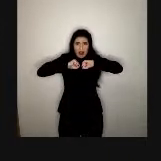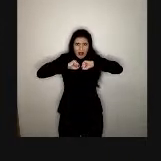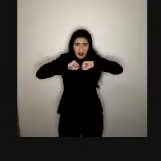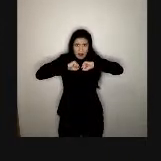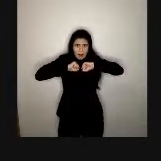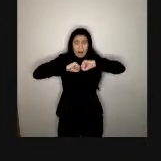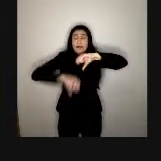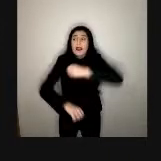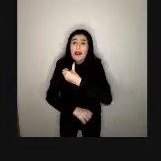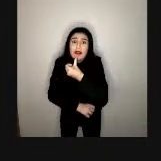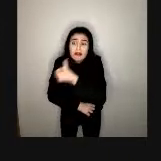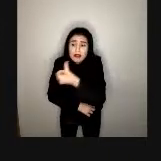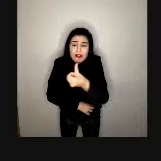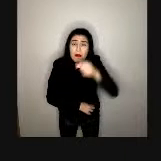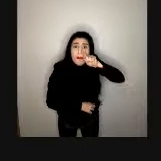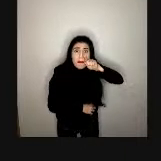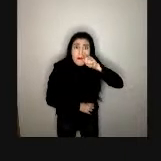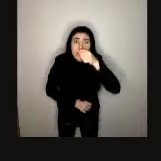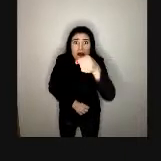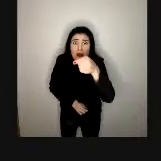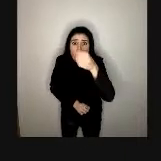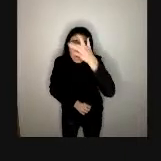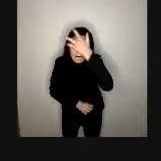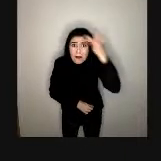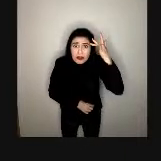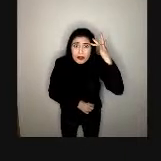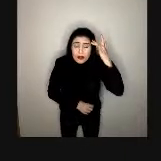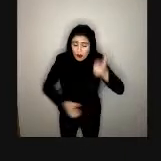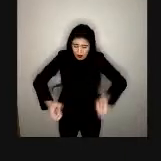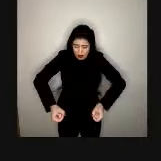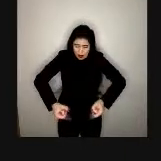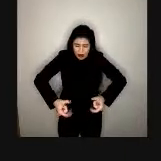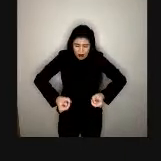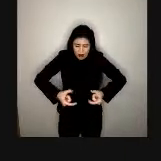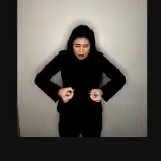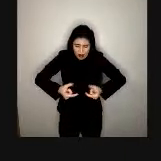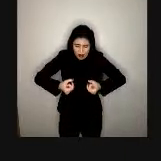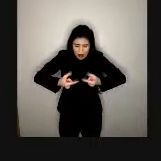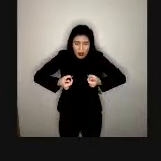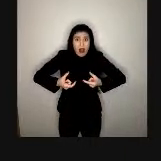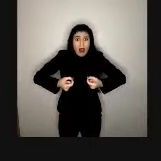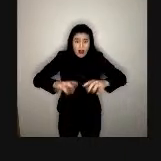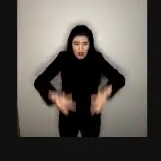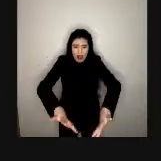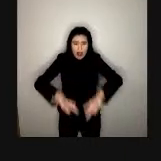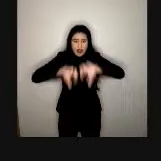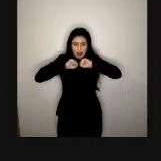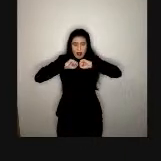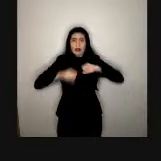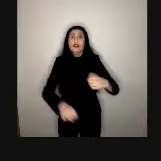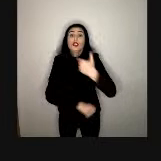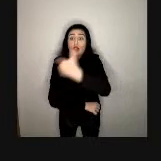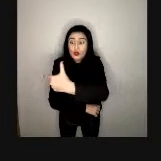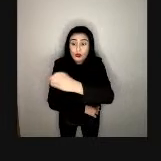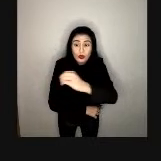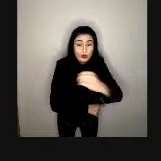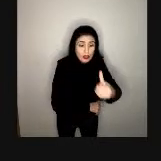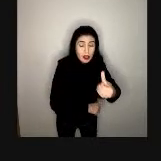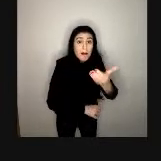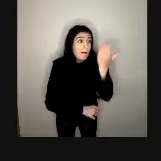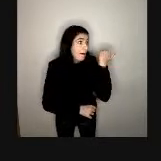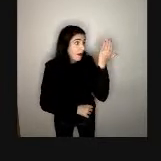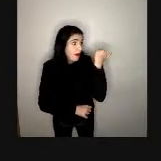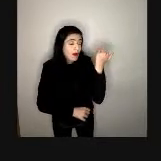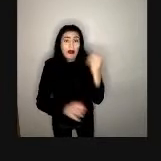mas 66 mil novos casos detectados. E em 2006, quando a gente começou esse projeto, estava